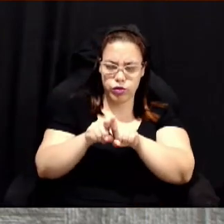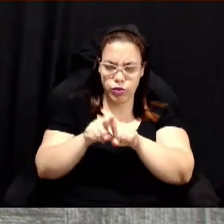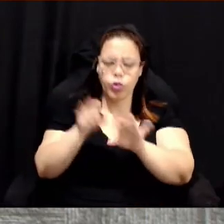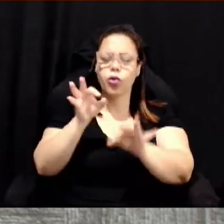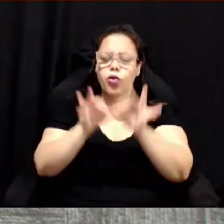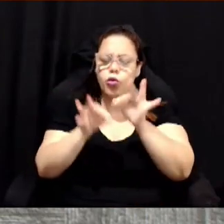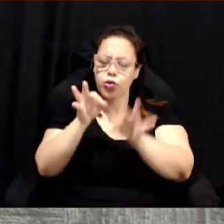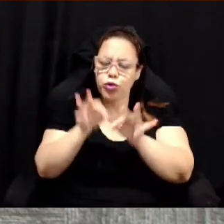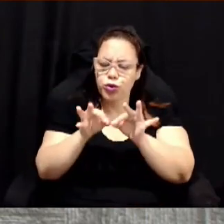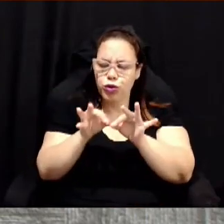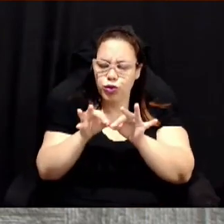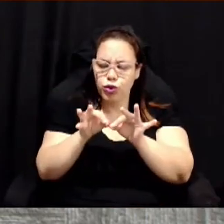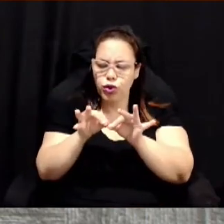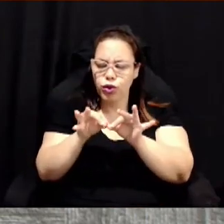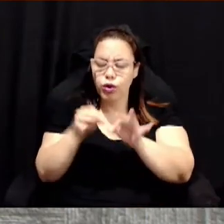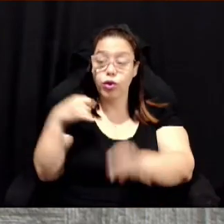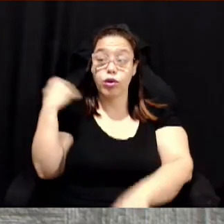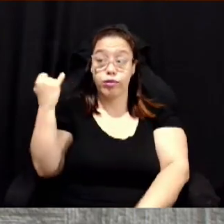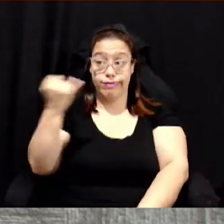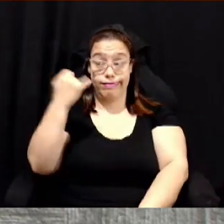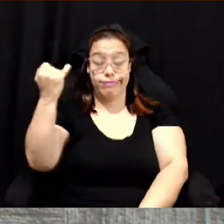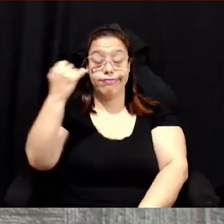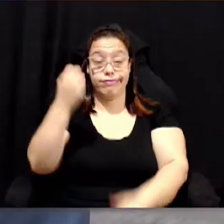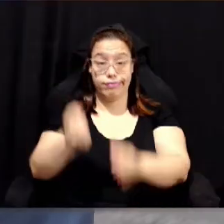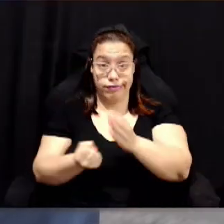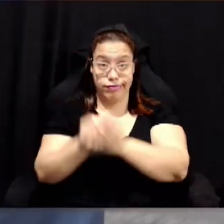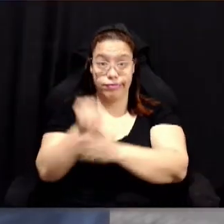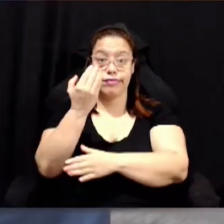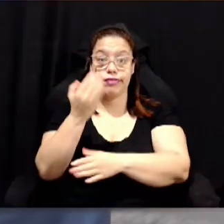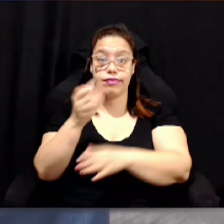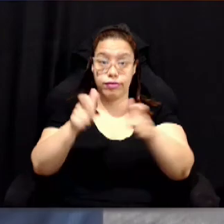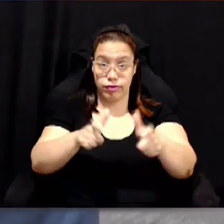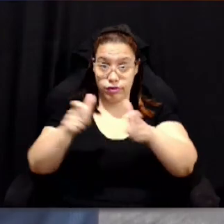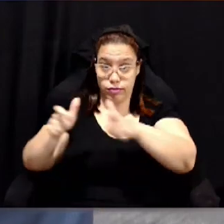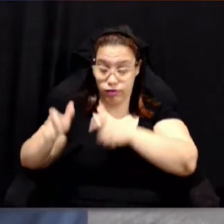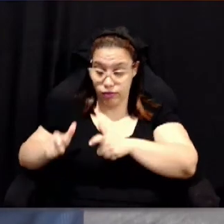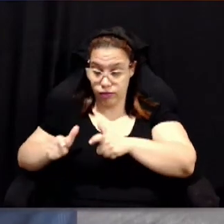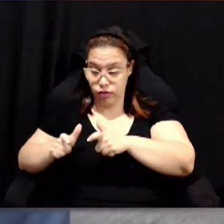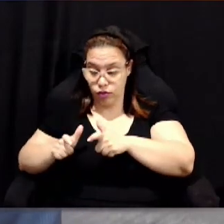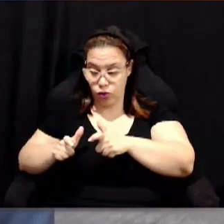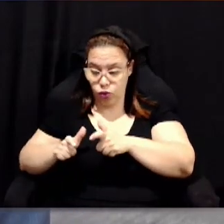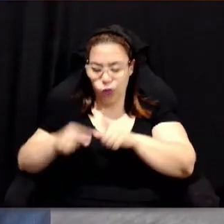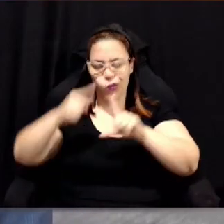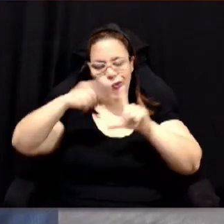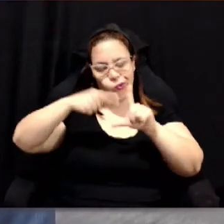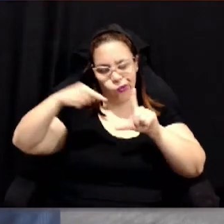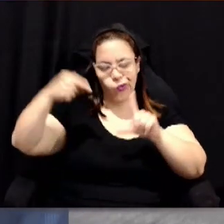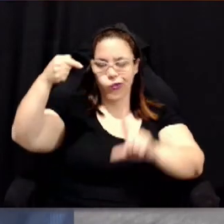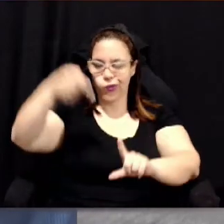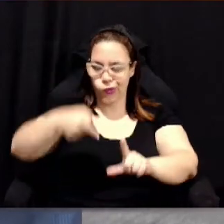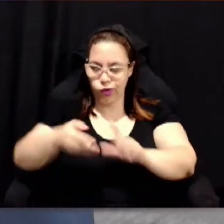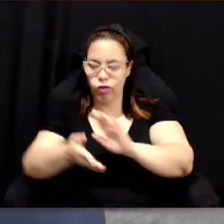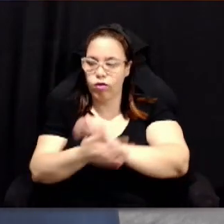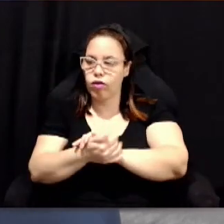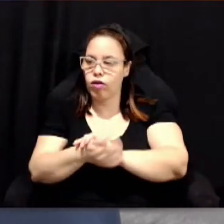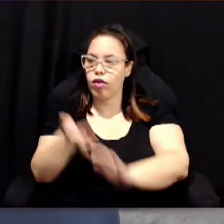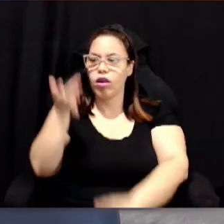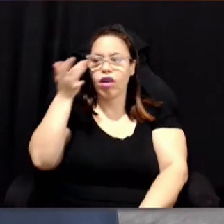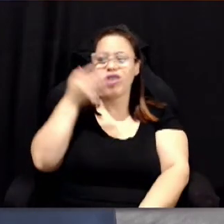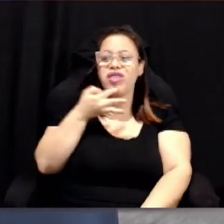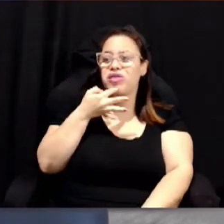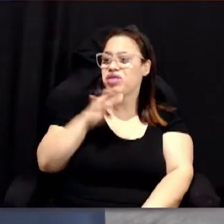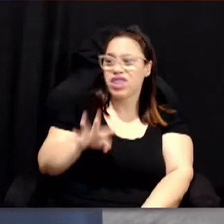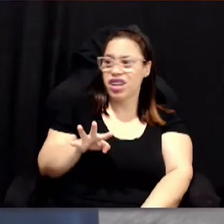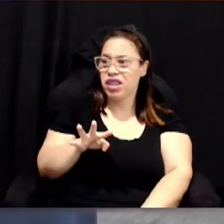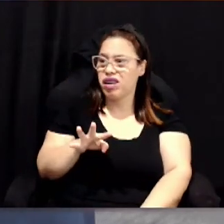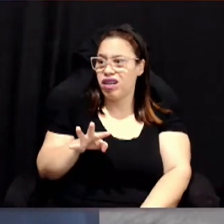a importância da criação desses espaços. Um dado que eu quero trazer aqui, que muitas pessoas não entendem, é que às vezes a mãe